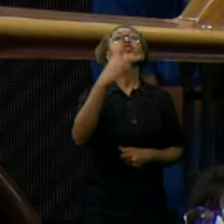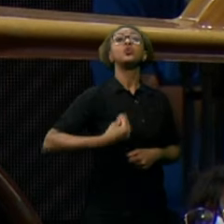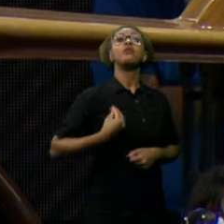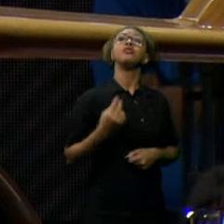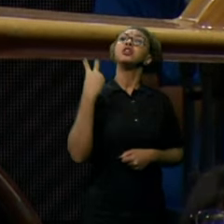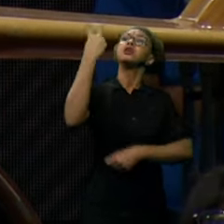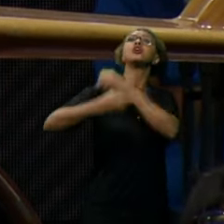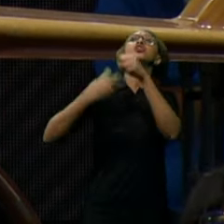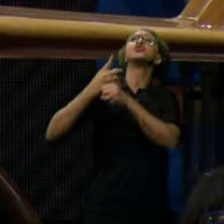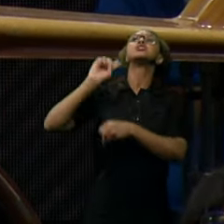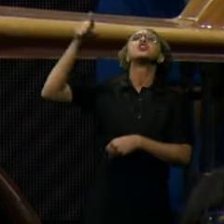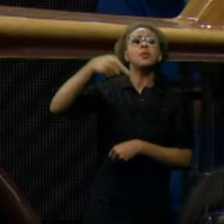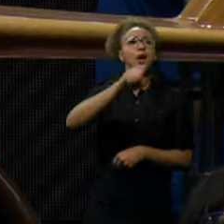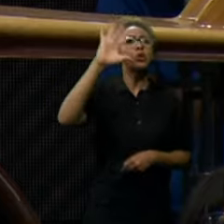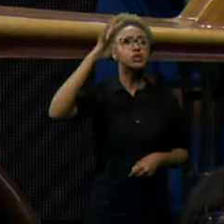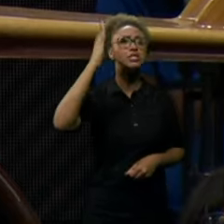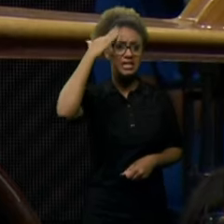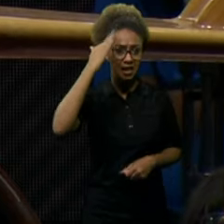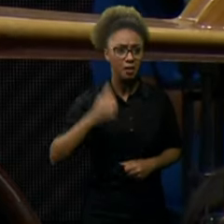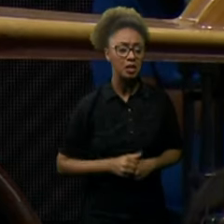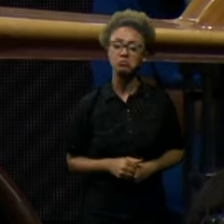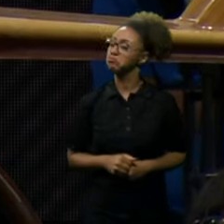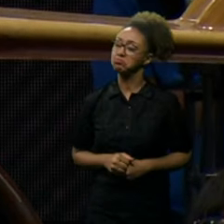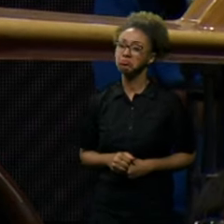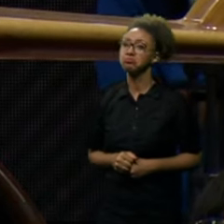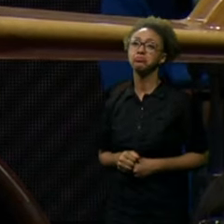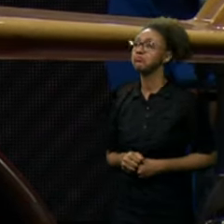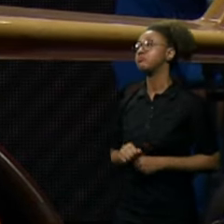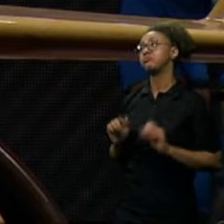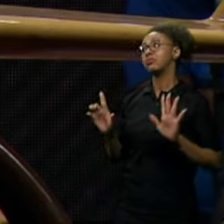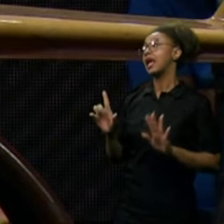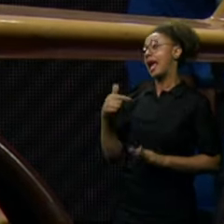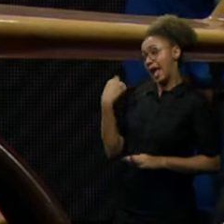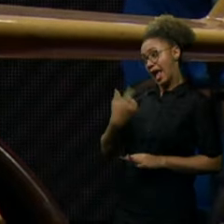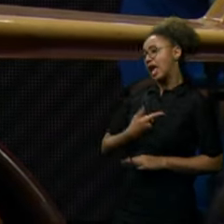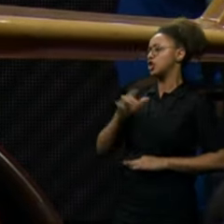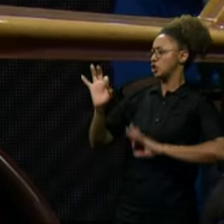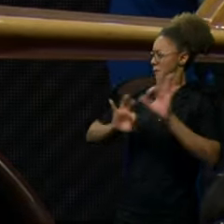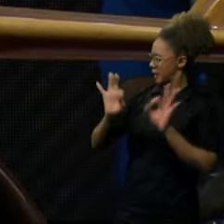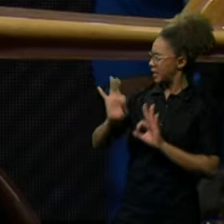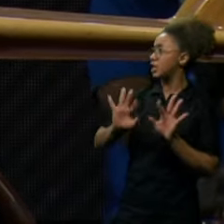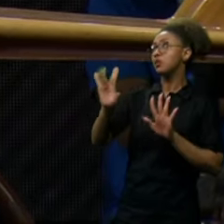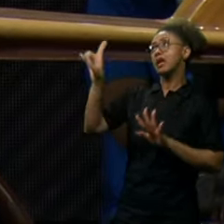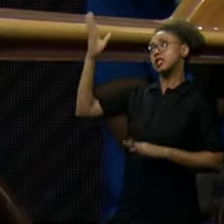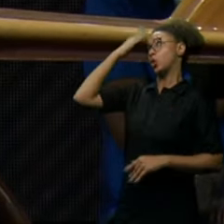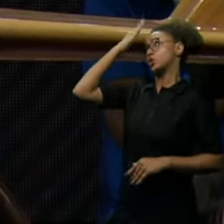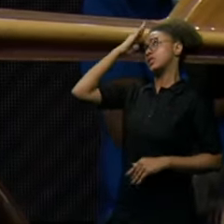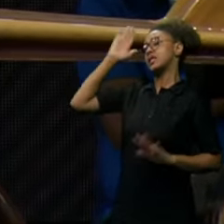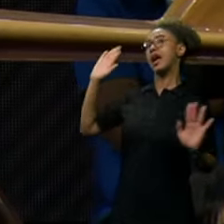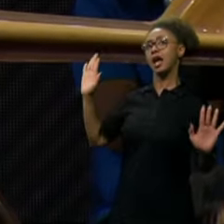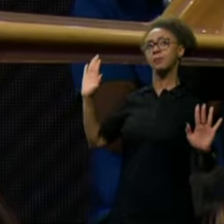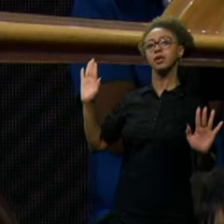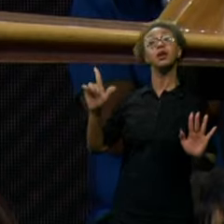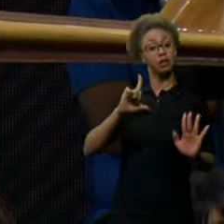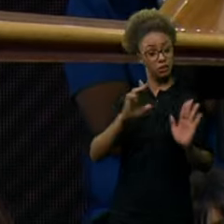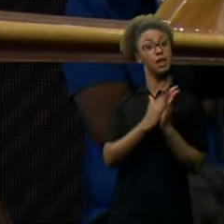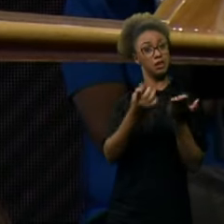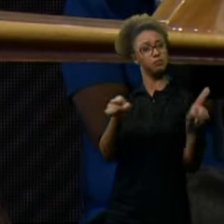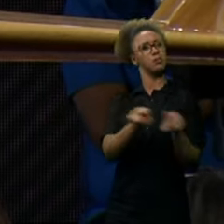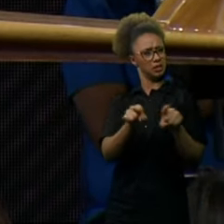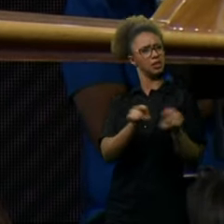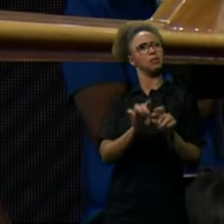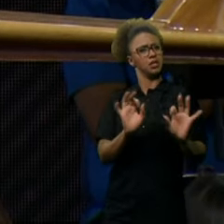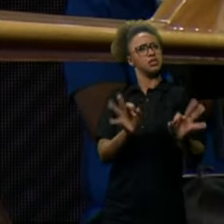de sua vida não Camilo homem faz planos mas a resposta vem de Deus é uma série de argumentos que as pessoas utilizam até bíblicos